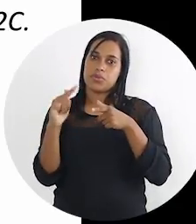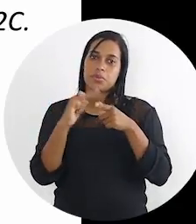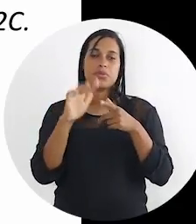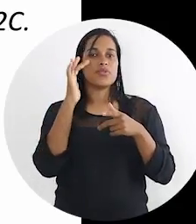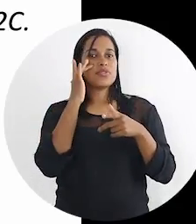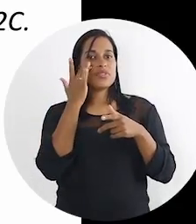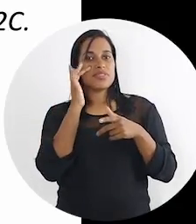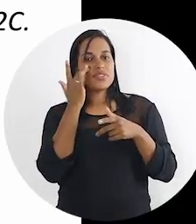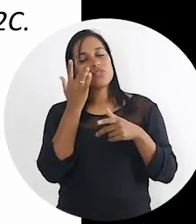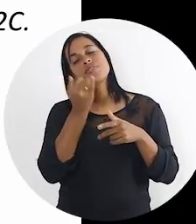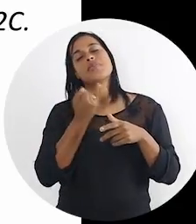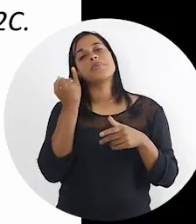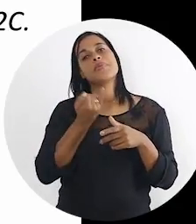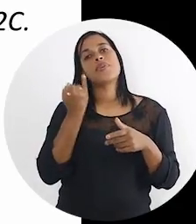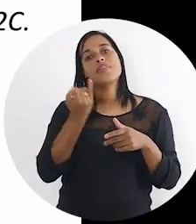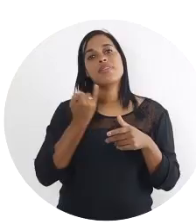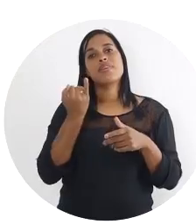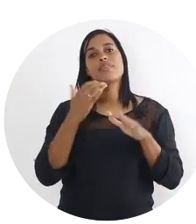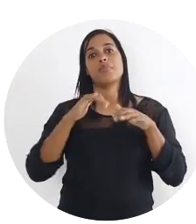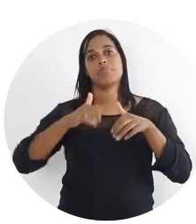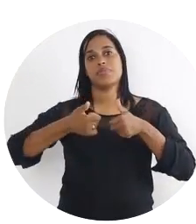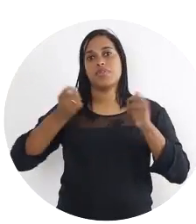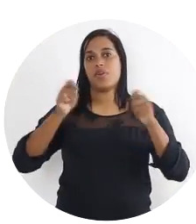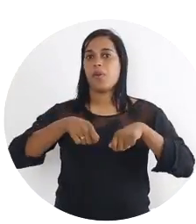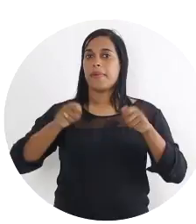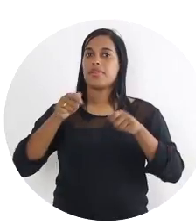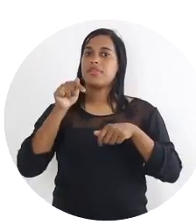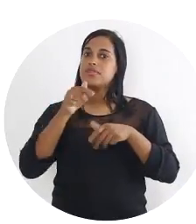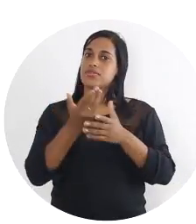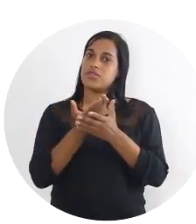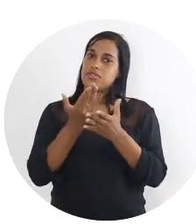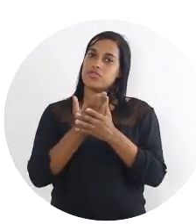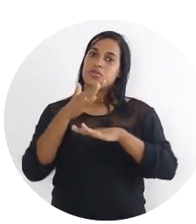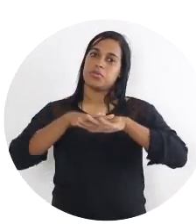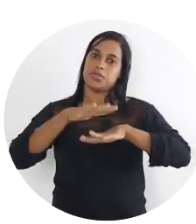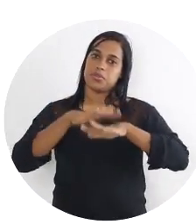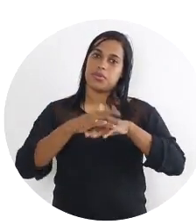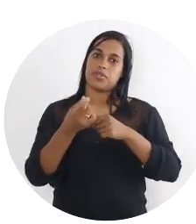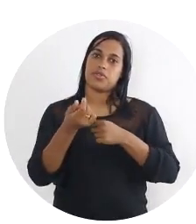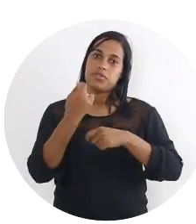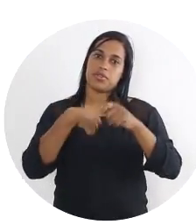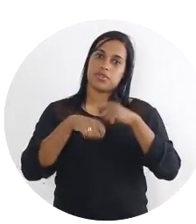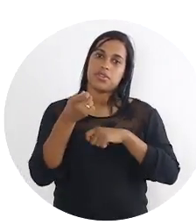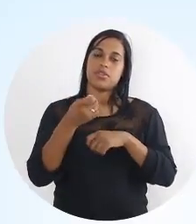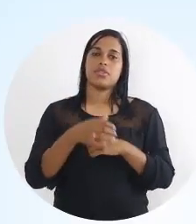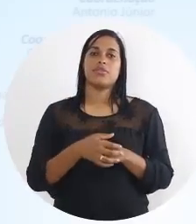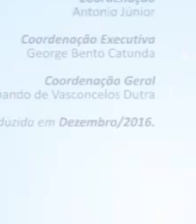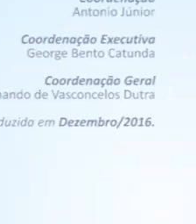achar relevante para aprimorar suas competências nos nossos estudos de matemática financeira.